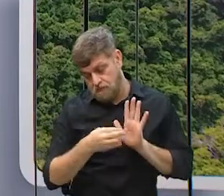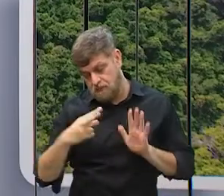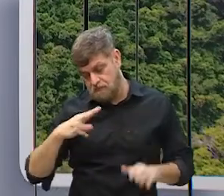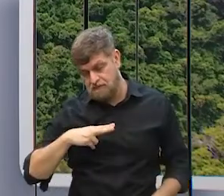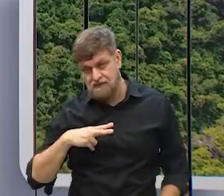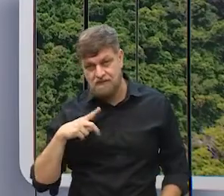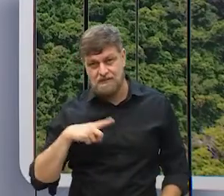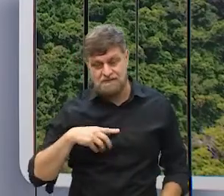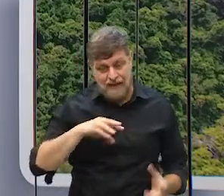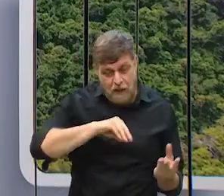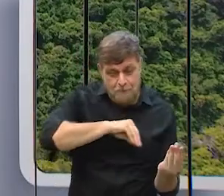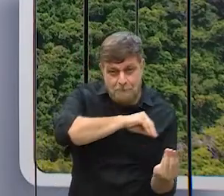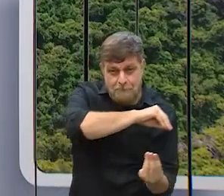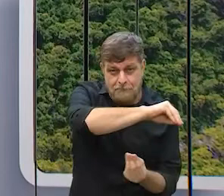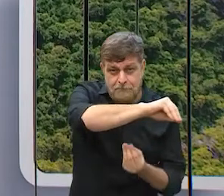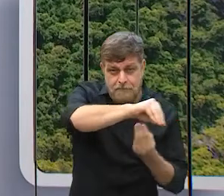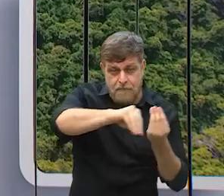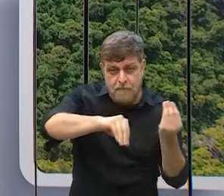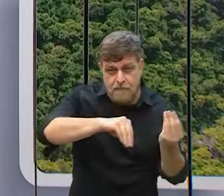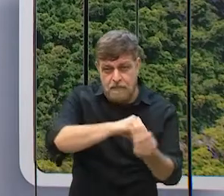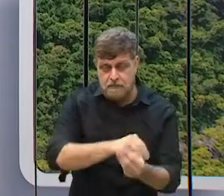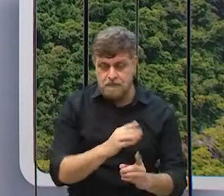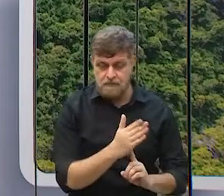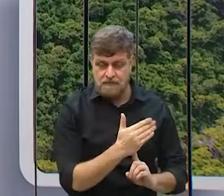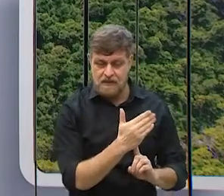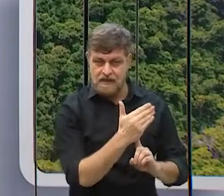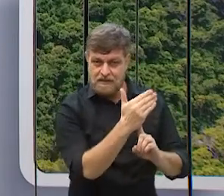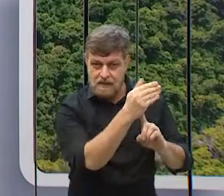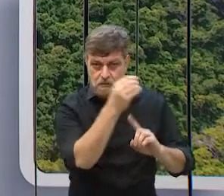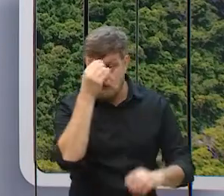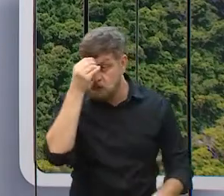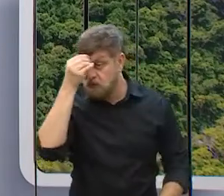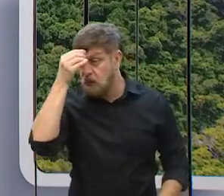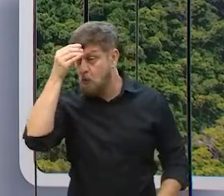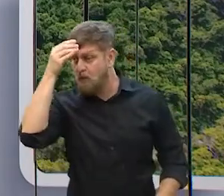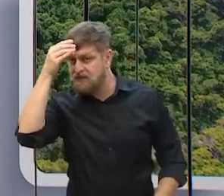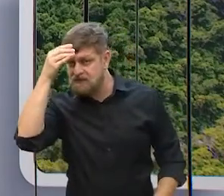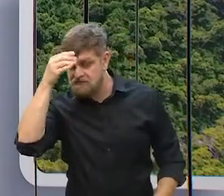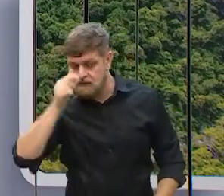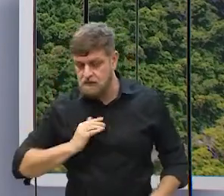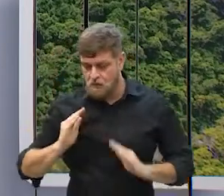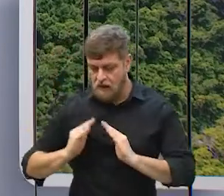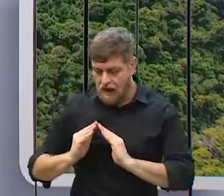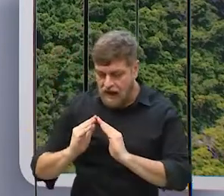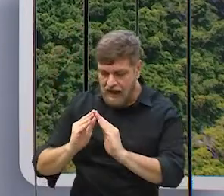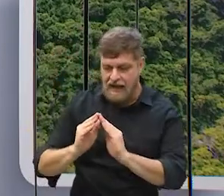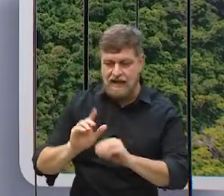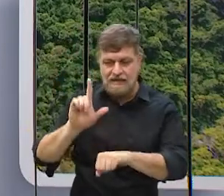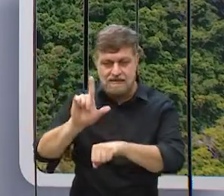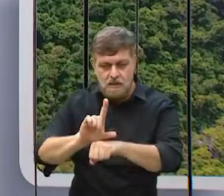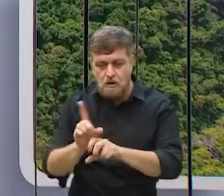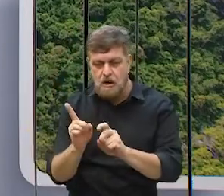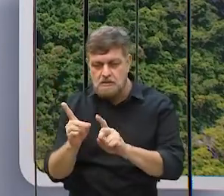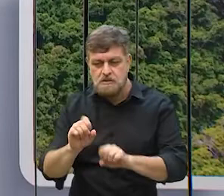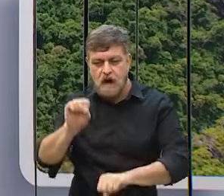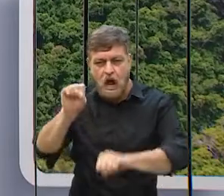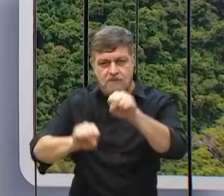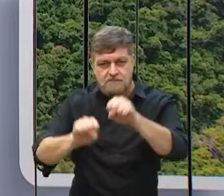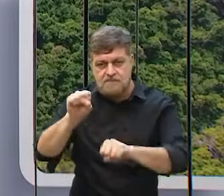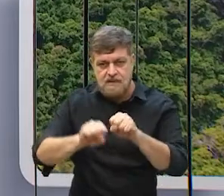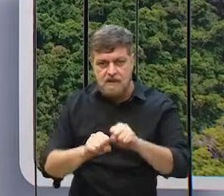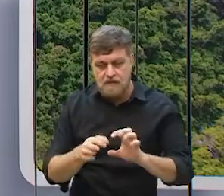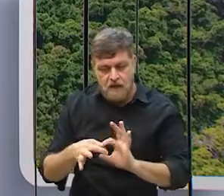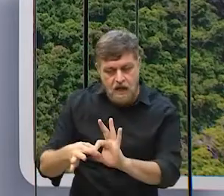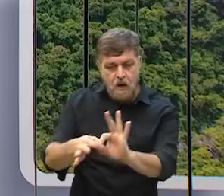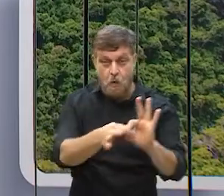esse misto, entende? Da tecnologia, do conhecimento, com a moradia, o comércio, a indústria. É isso que